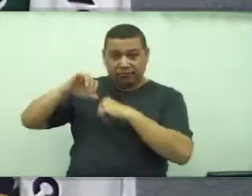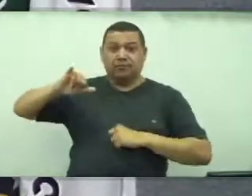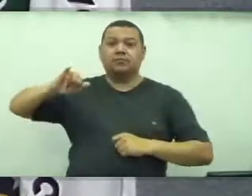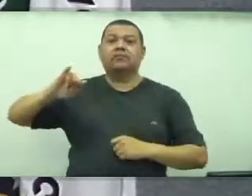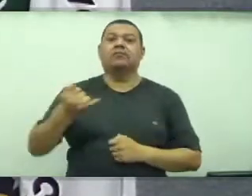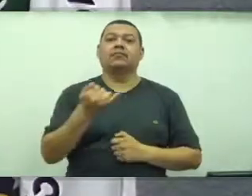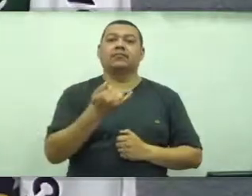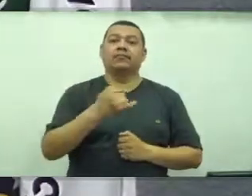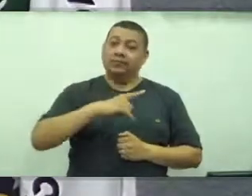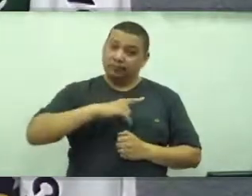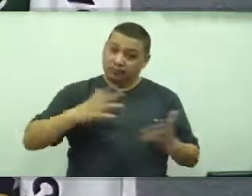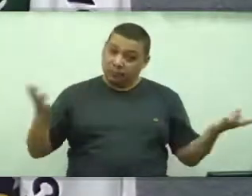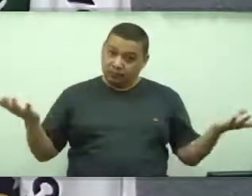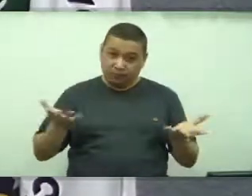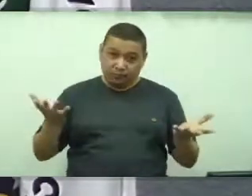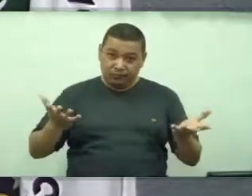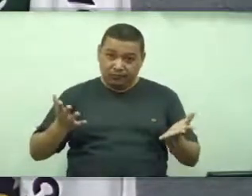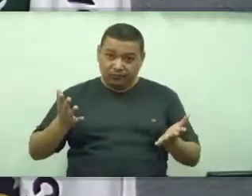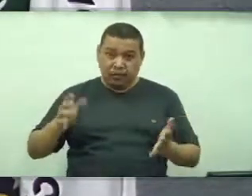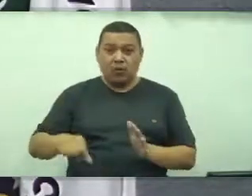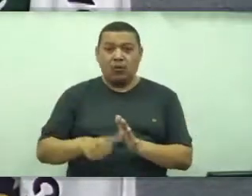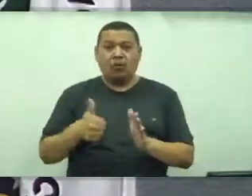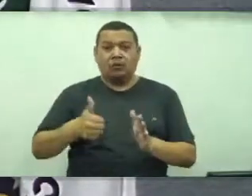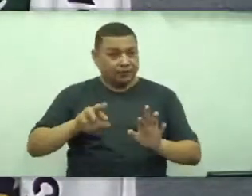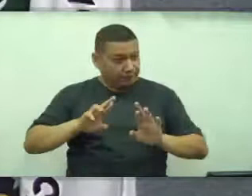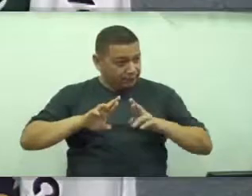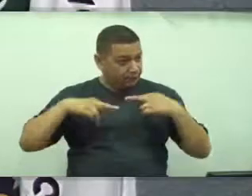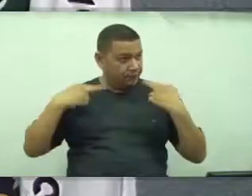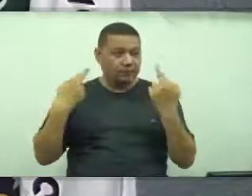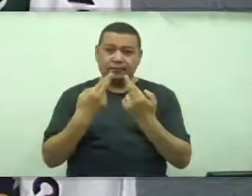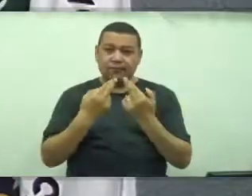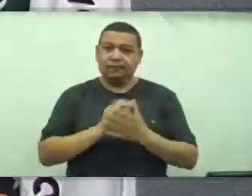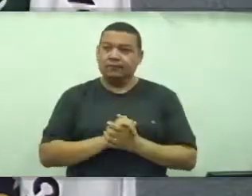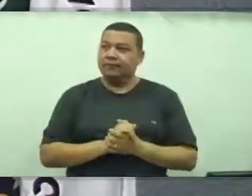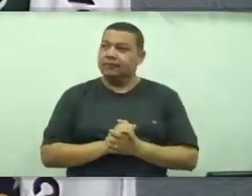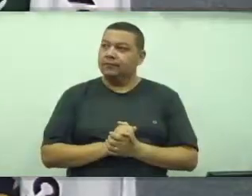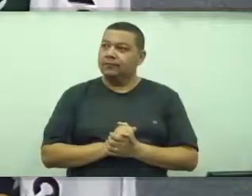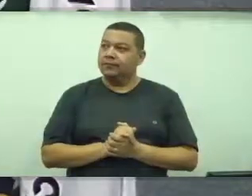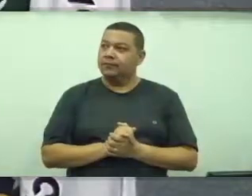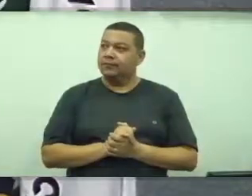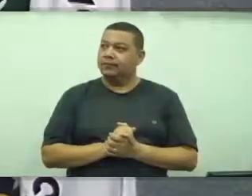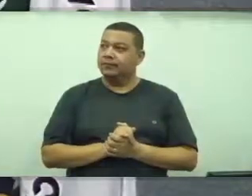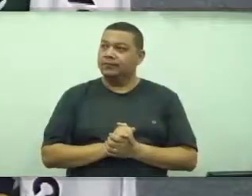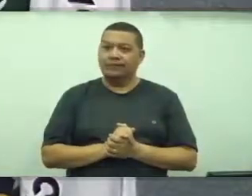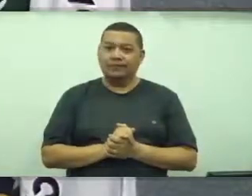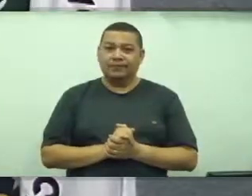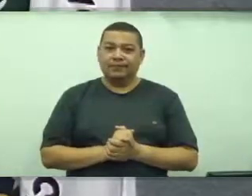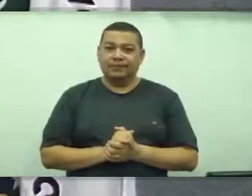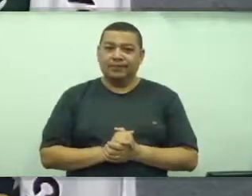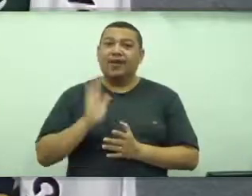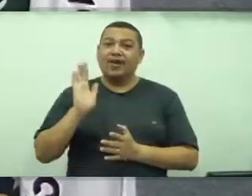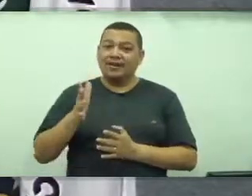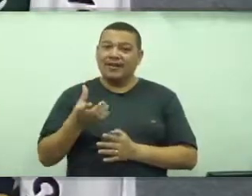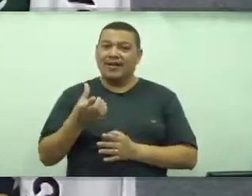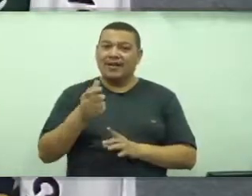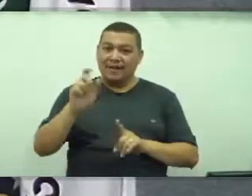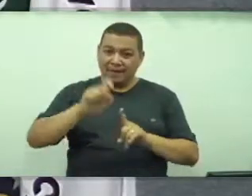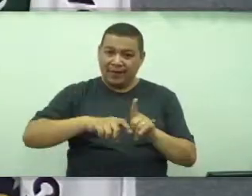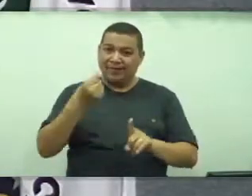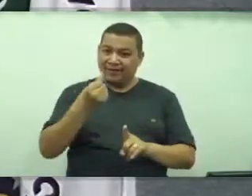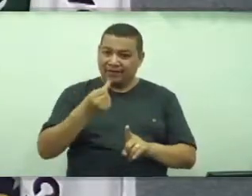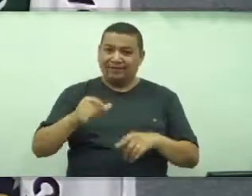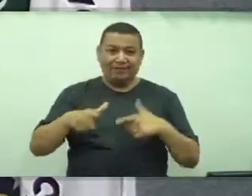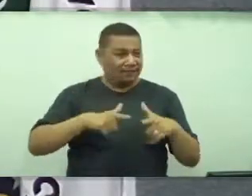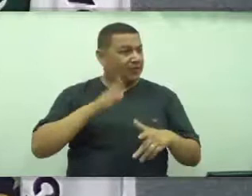de estarmos aqui mais uma vez reunidos. É esse sexto mês de mandato, né? Quanto